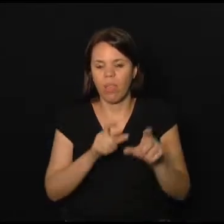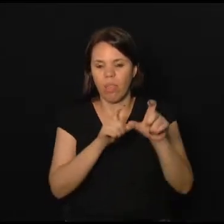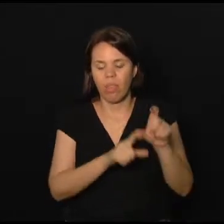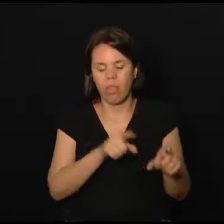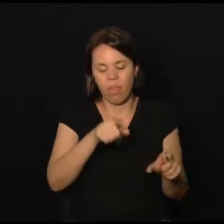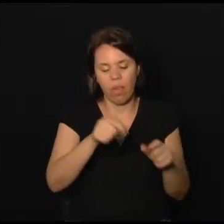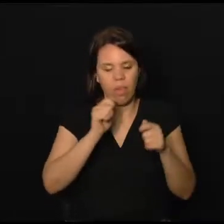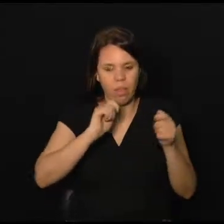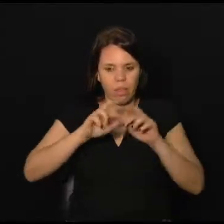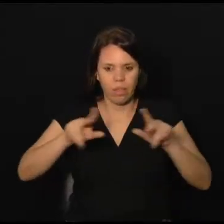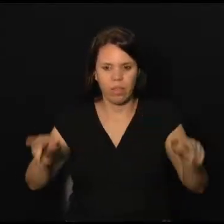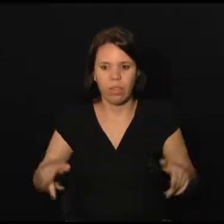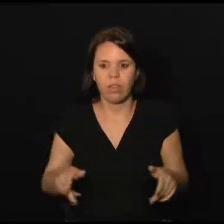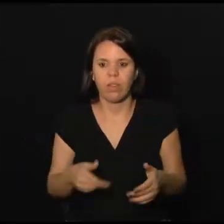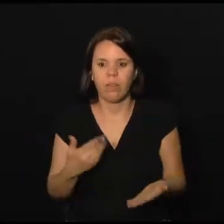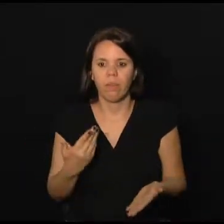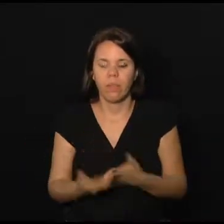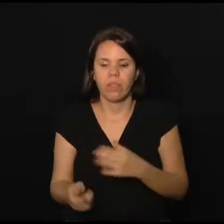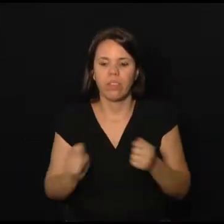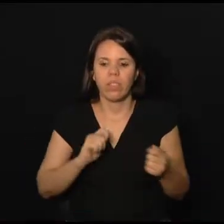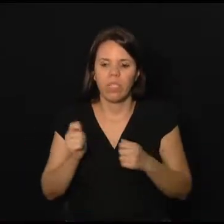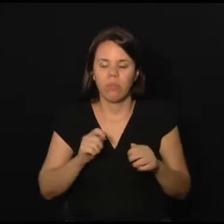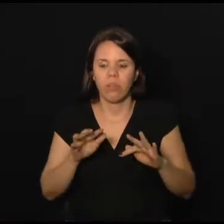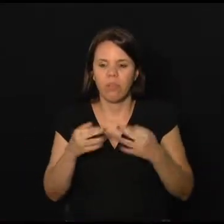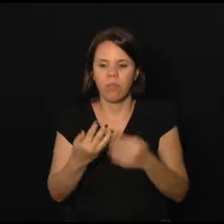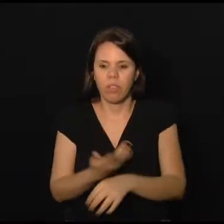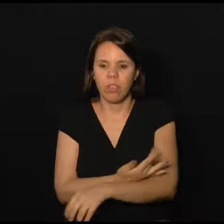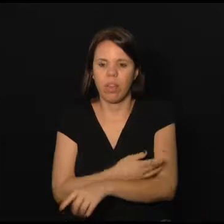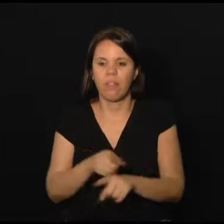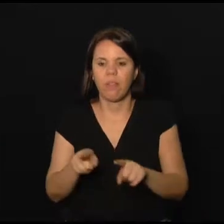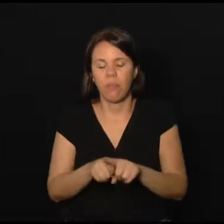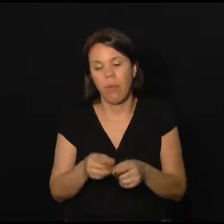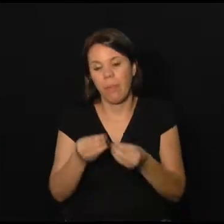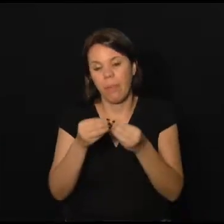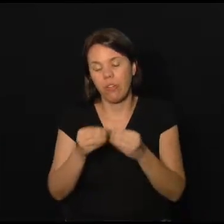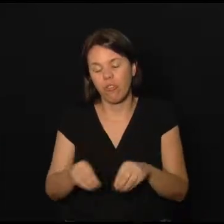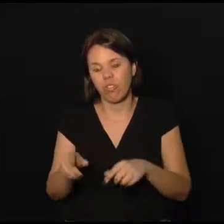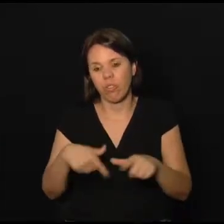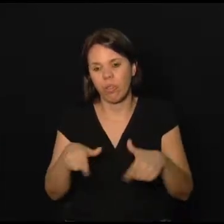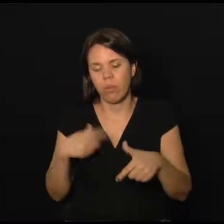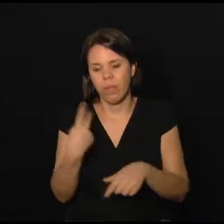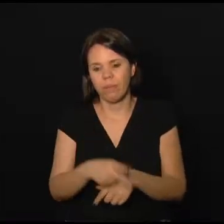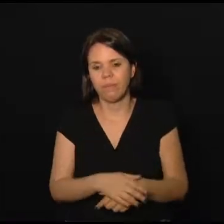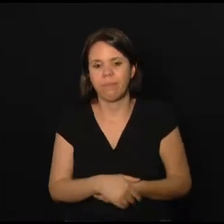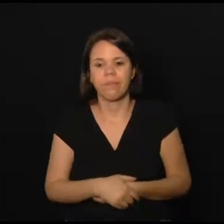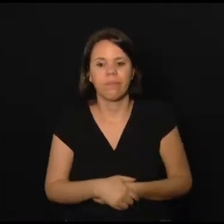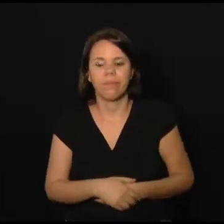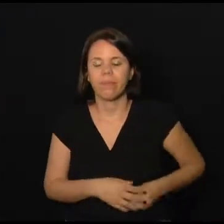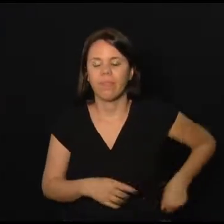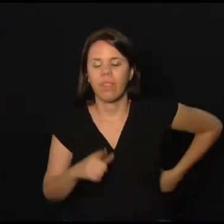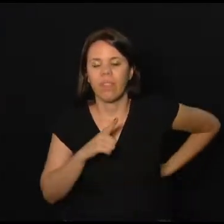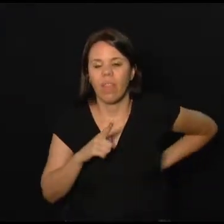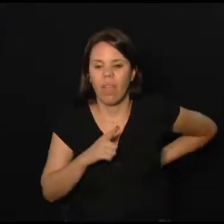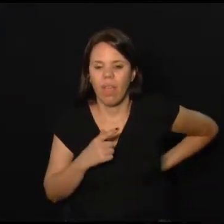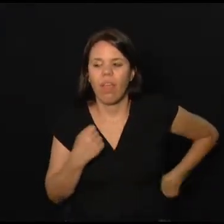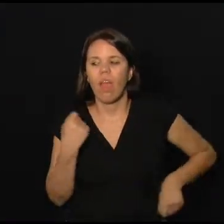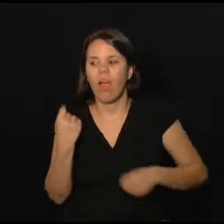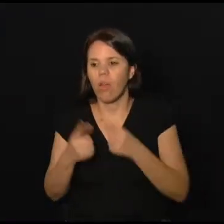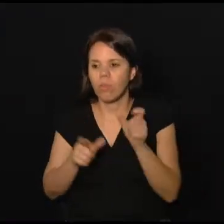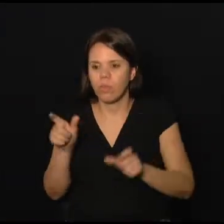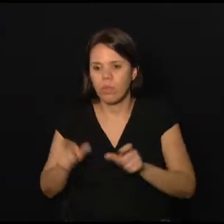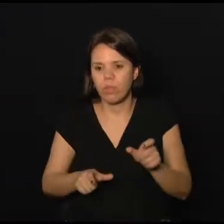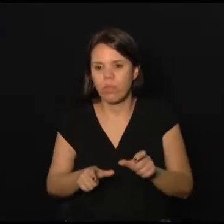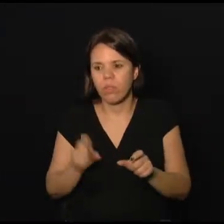perde essa estrutura emocional e aí compromete muitas vezes seu trabalho. Né? Existem pessoas que às vezes atravessam a rua